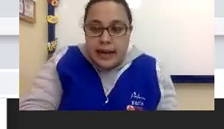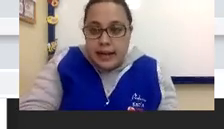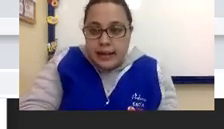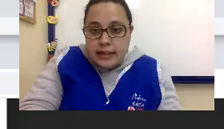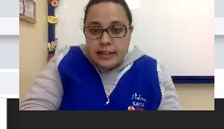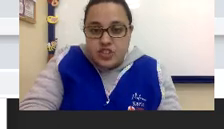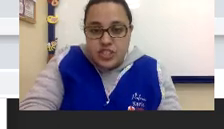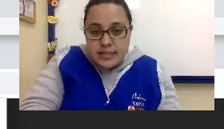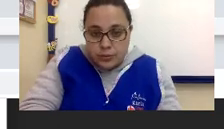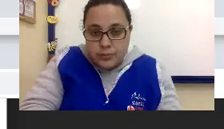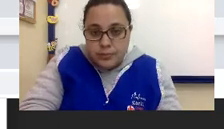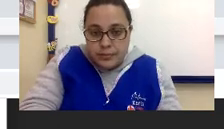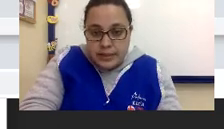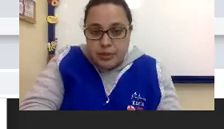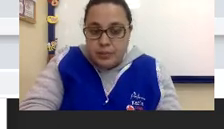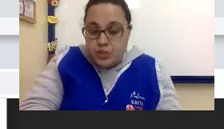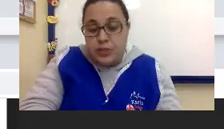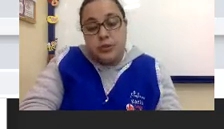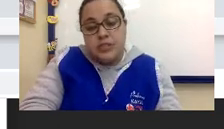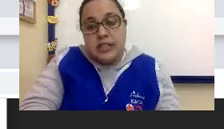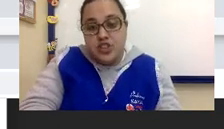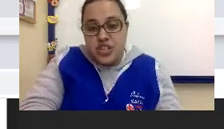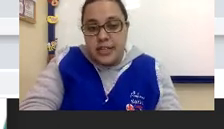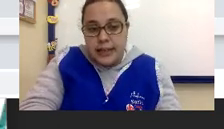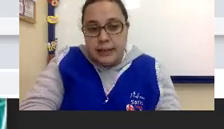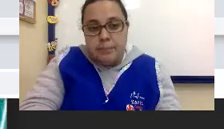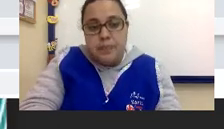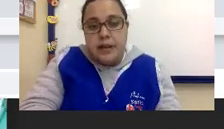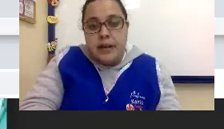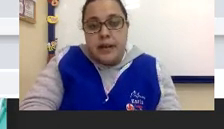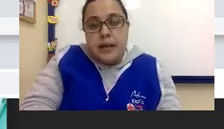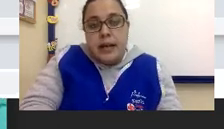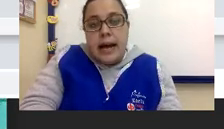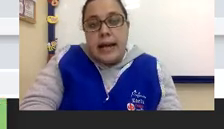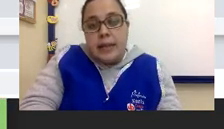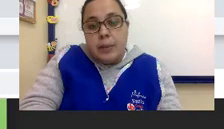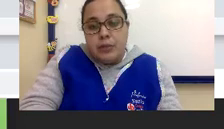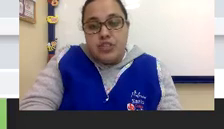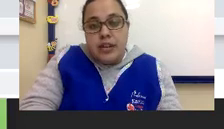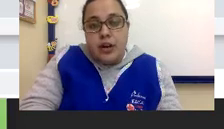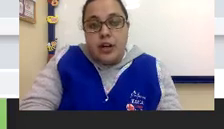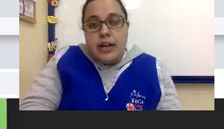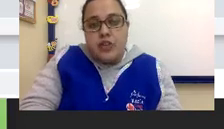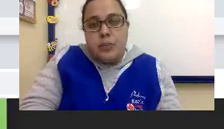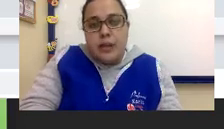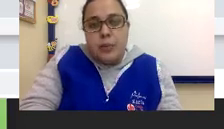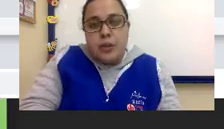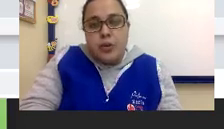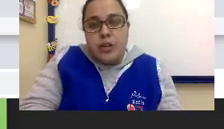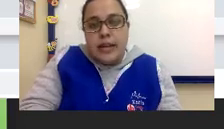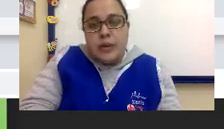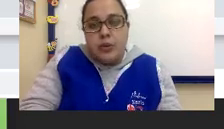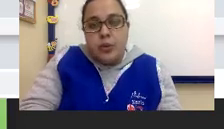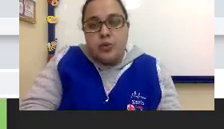estar na digestão, para a gente poder conseguir digerir ele. Aí tem uma perguntinha aí, ó. Em sua opinião, por